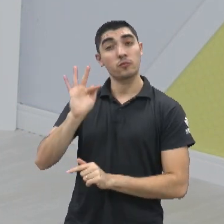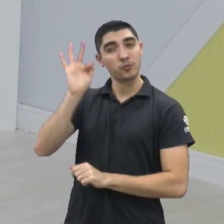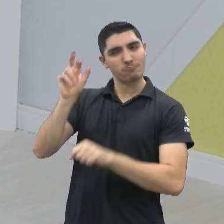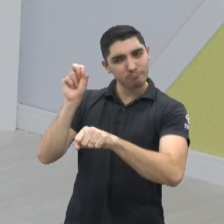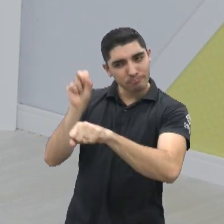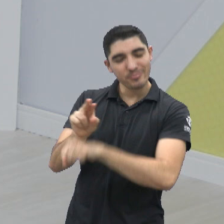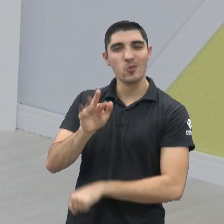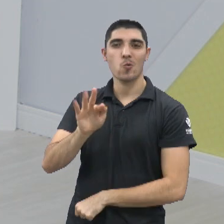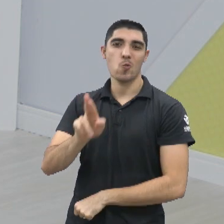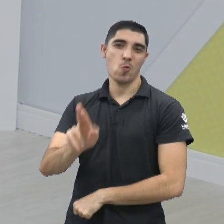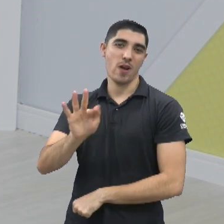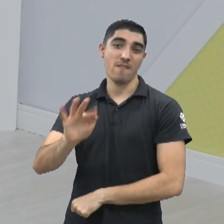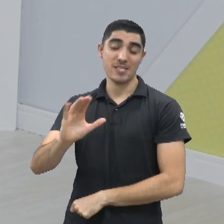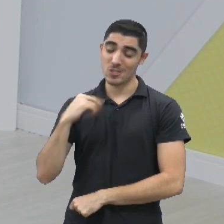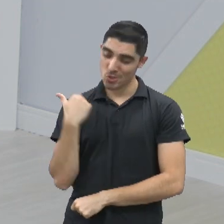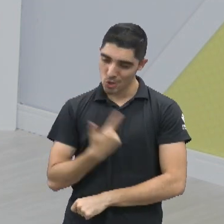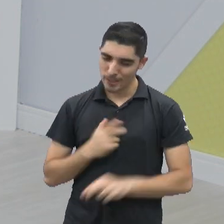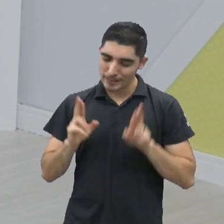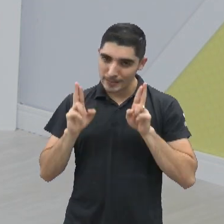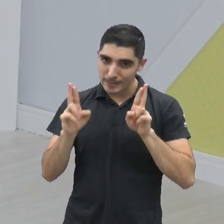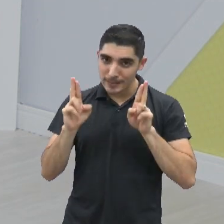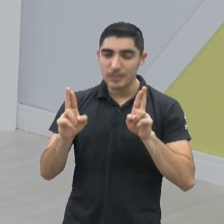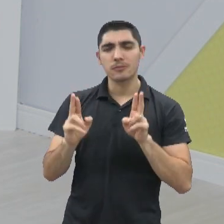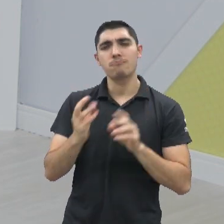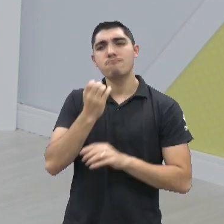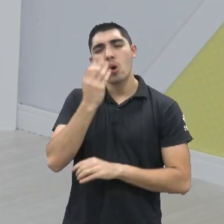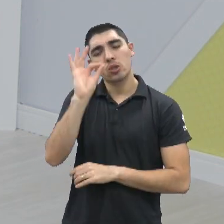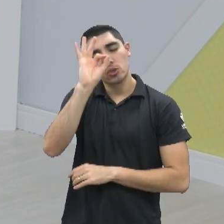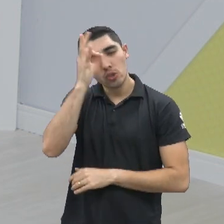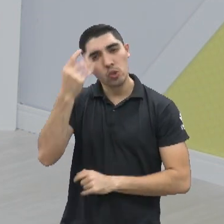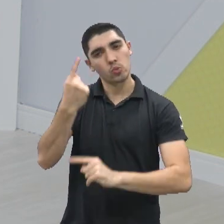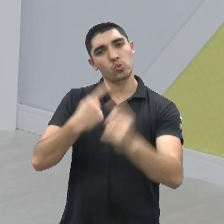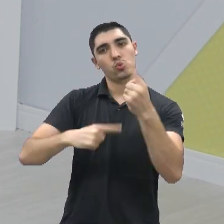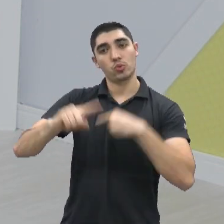Estaremos aqui na torcida por você, todo sucesso do mundo, parabéns aí pelo seu trabalho, tá certo?